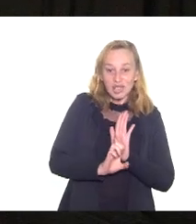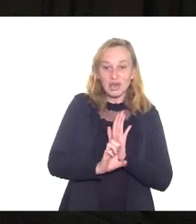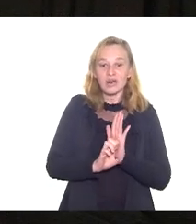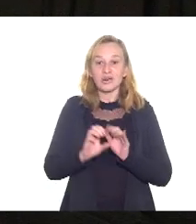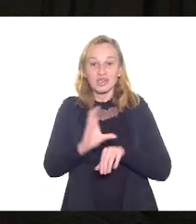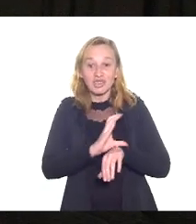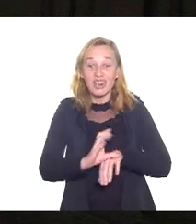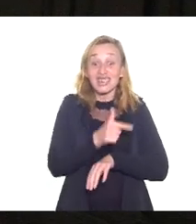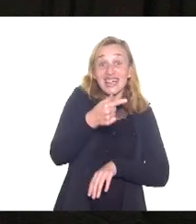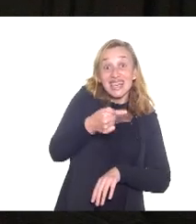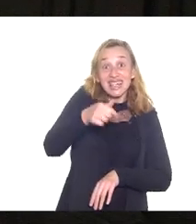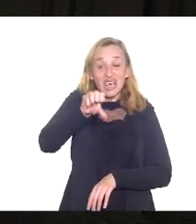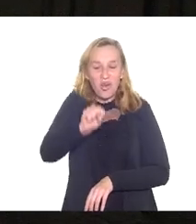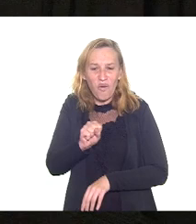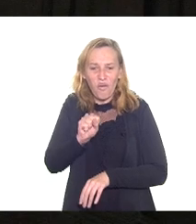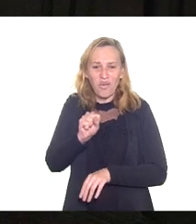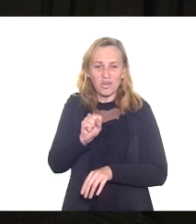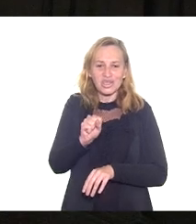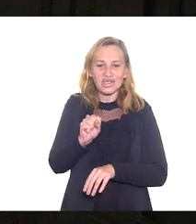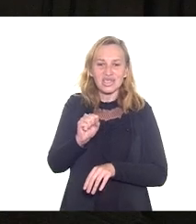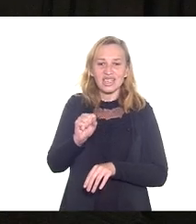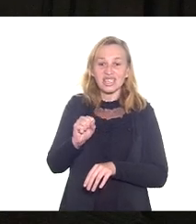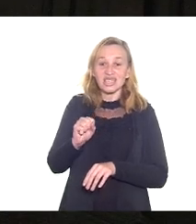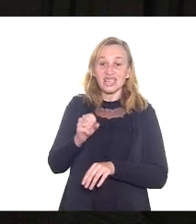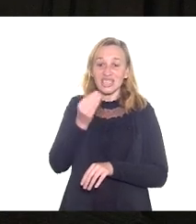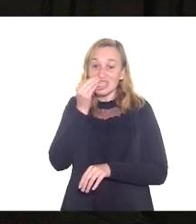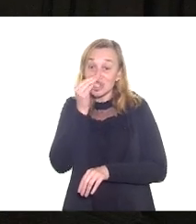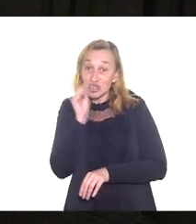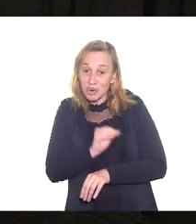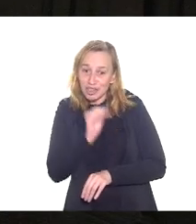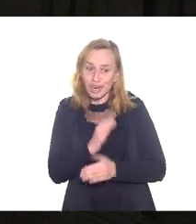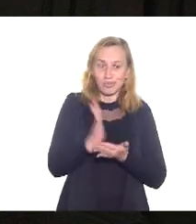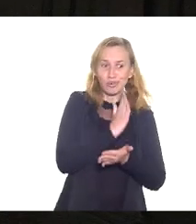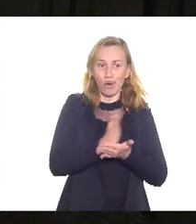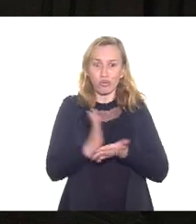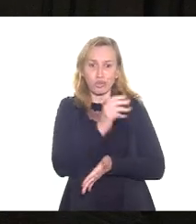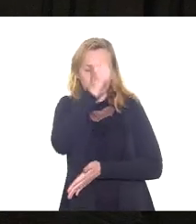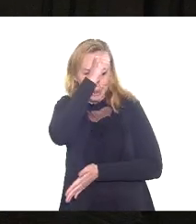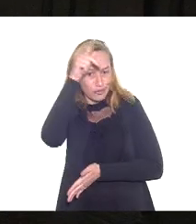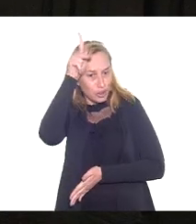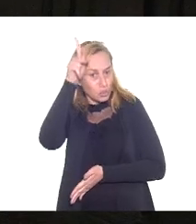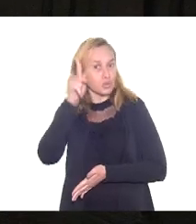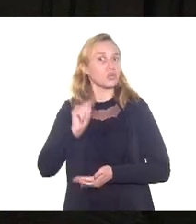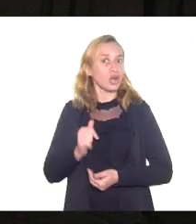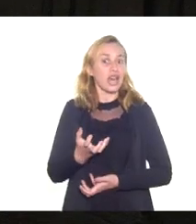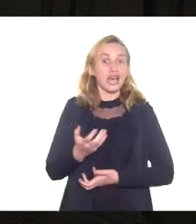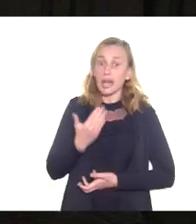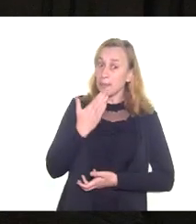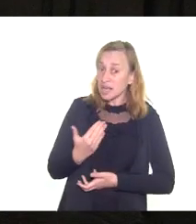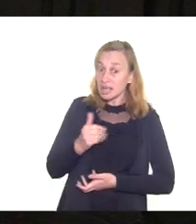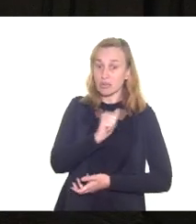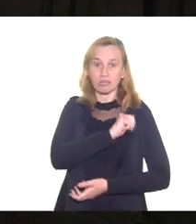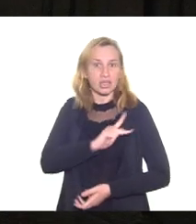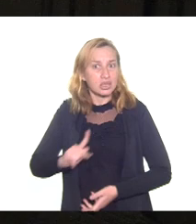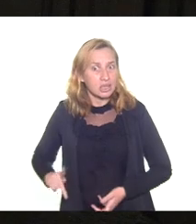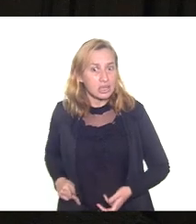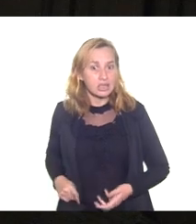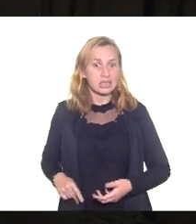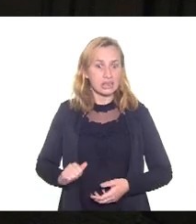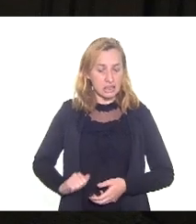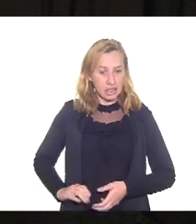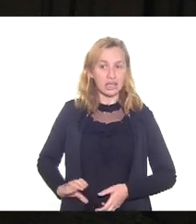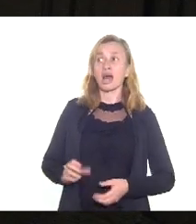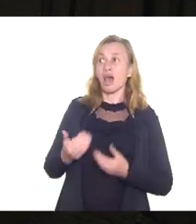78 está sendo desrespeitada por algumas prefeituras. Queria pedir ao presidente André Siciliano.